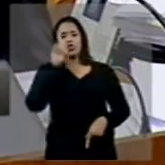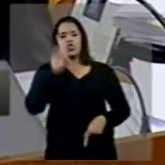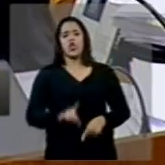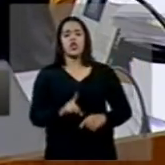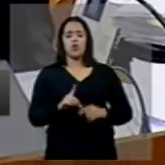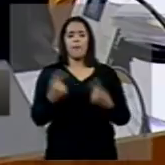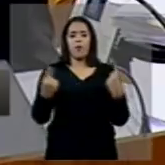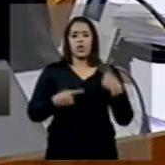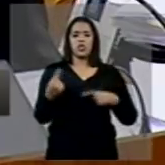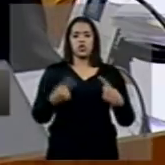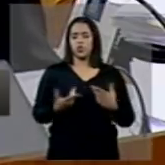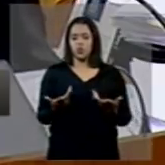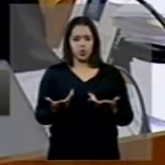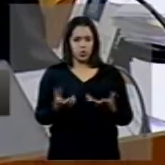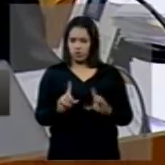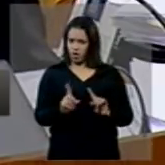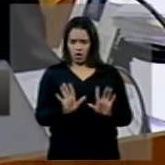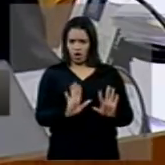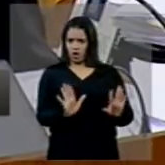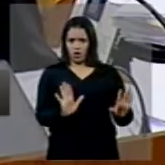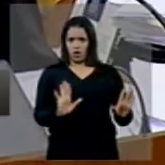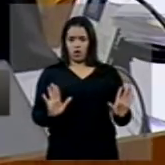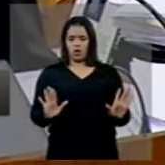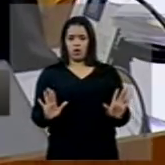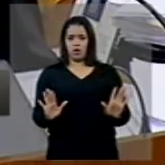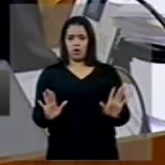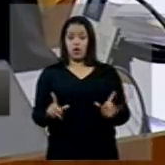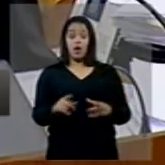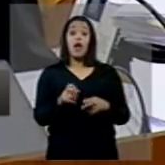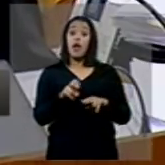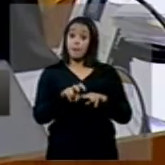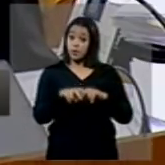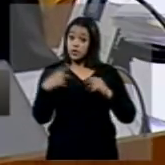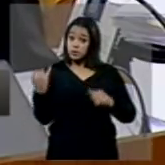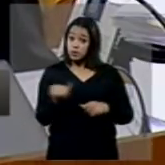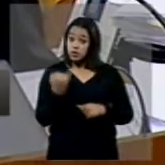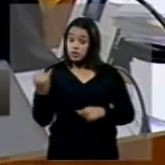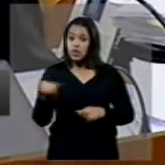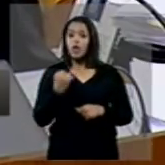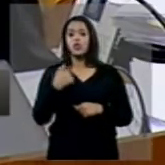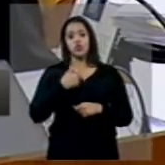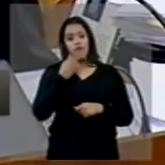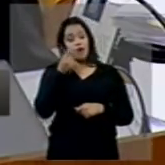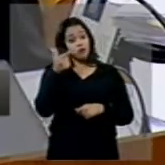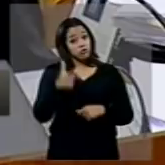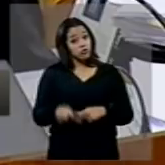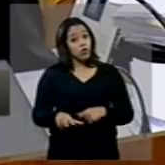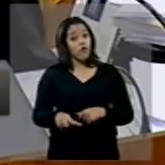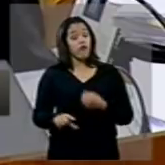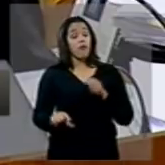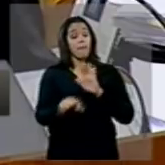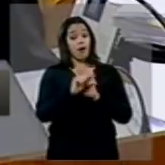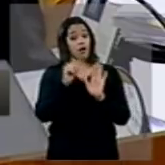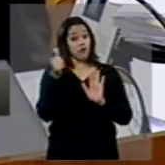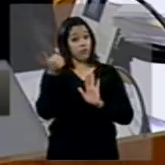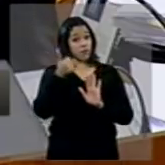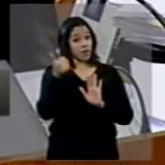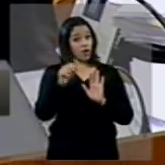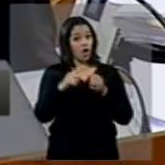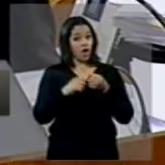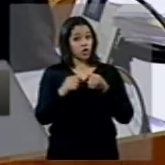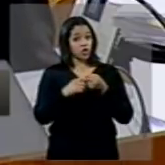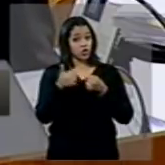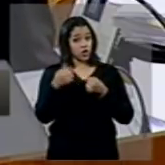não prevista. Não. E por isso é importante, e repito novamente, o parágrafo 1º do artigo 14, para